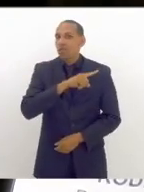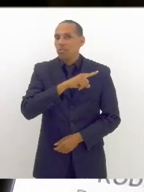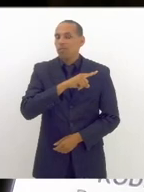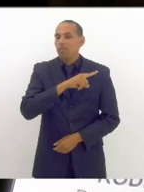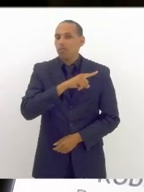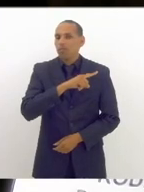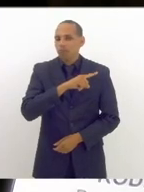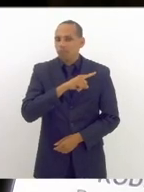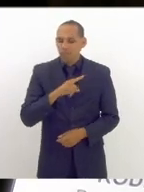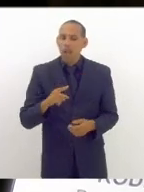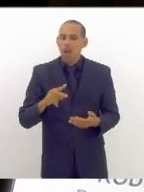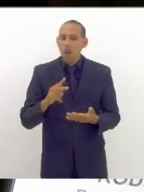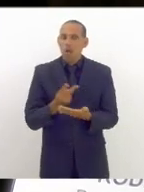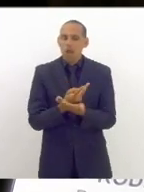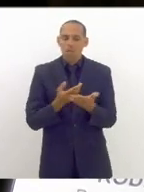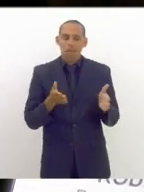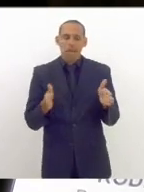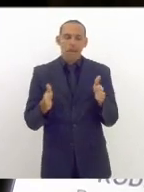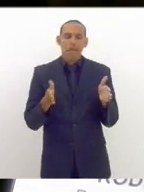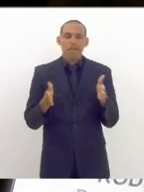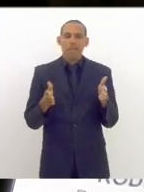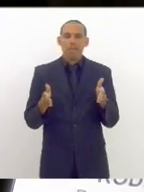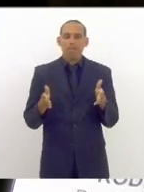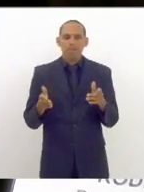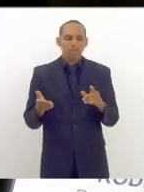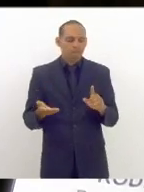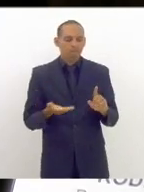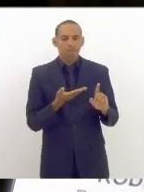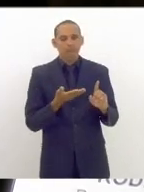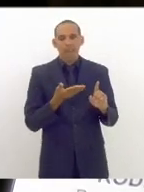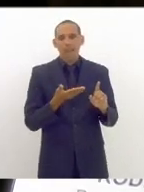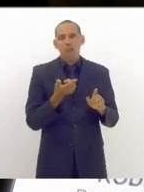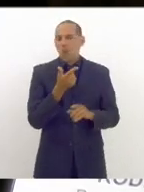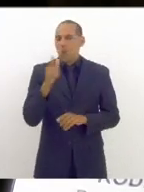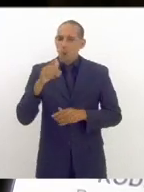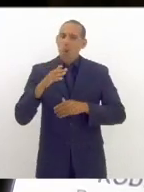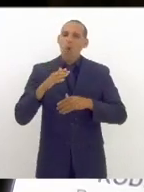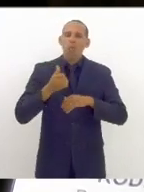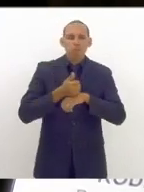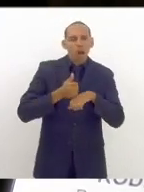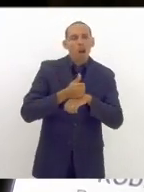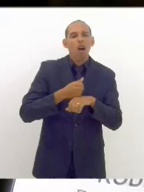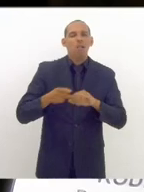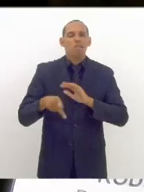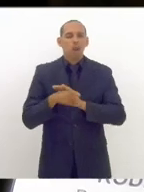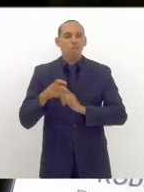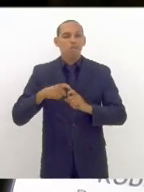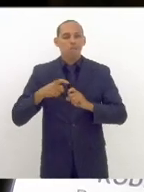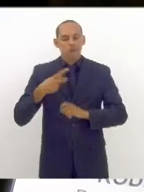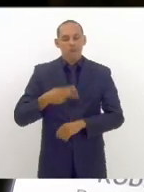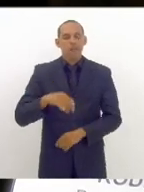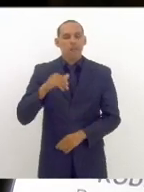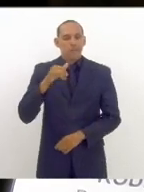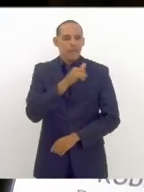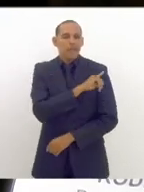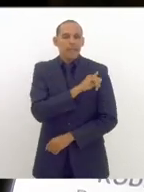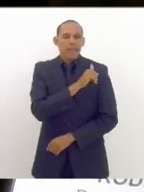essa situação representou para os profissionais médicos do Estado do Rio de Janeiro,